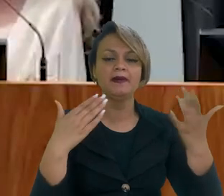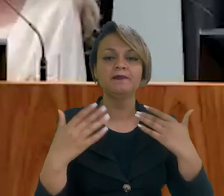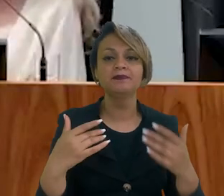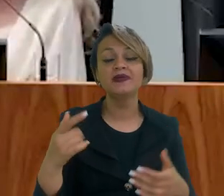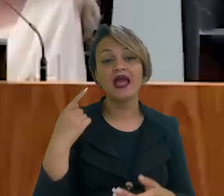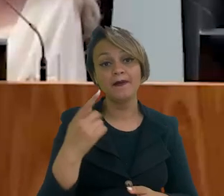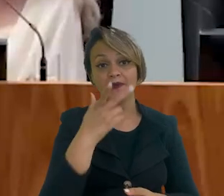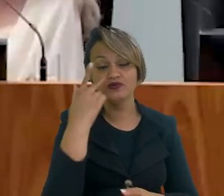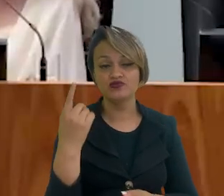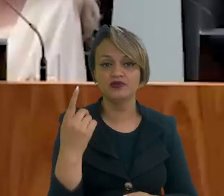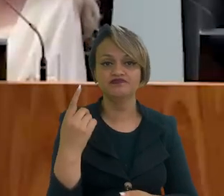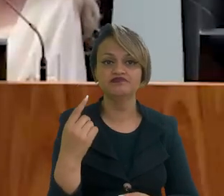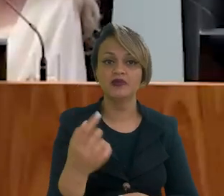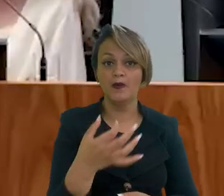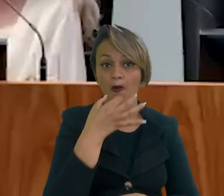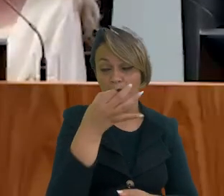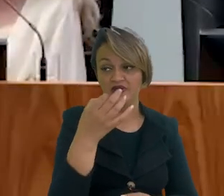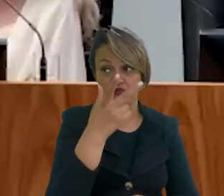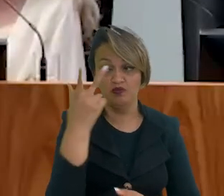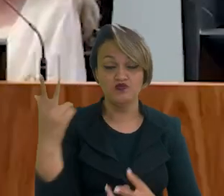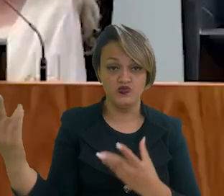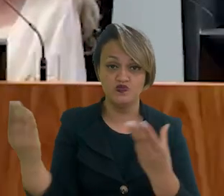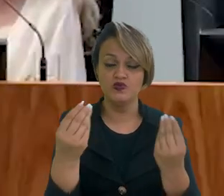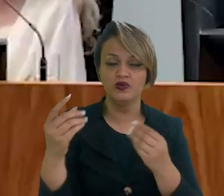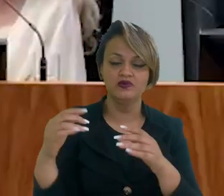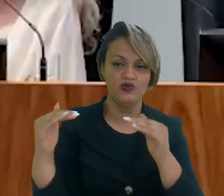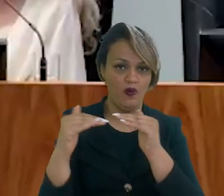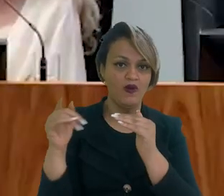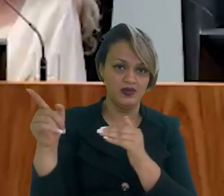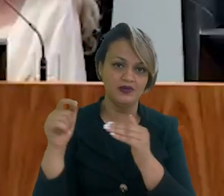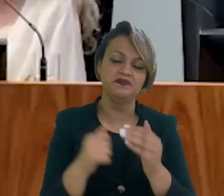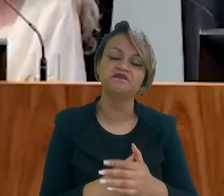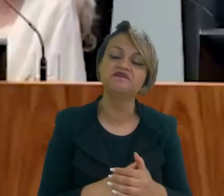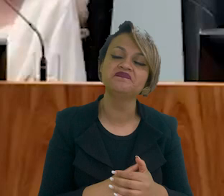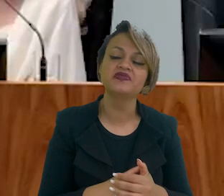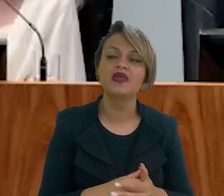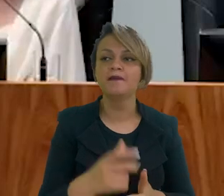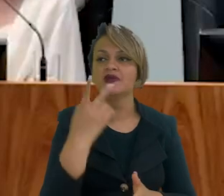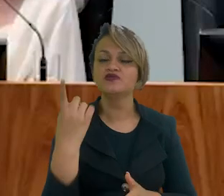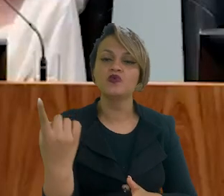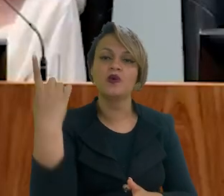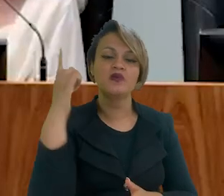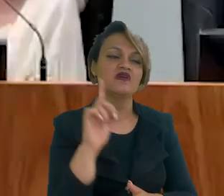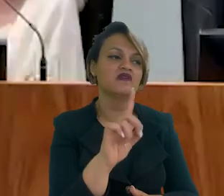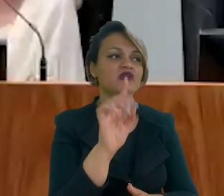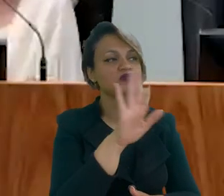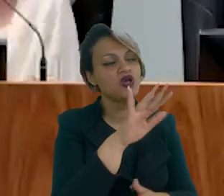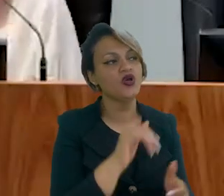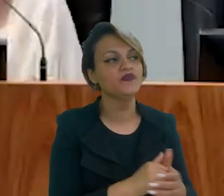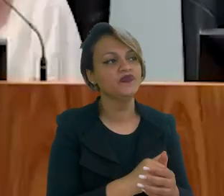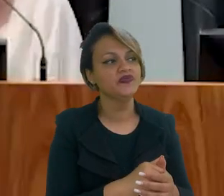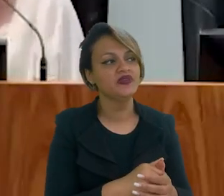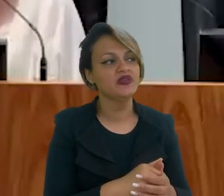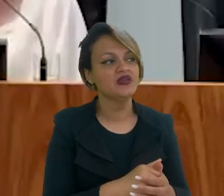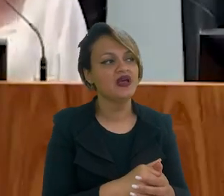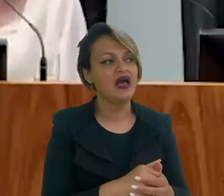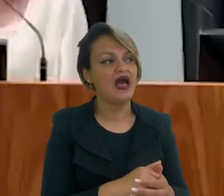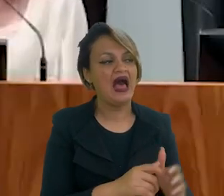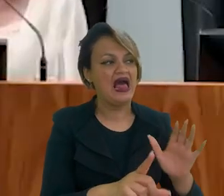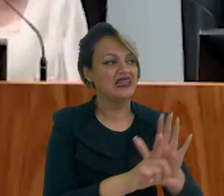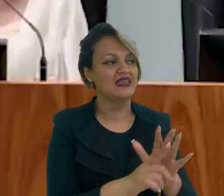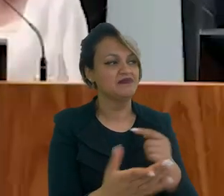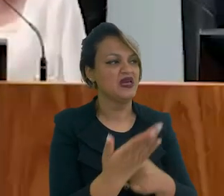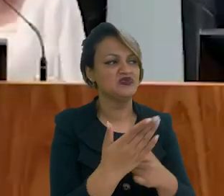e nós estamos lá conversando né e um dos empresários e essa é a opinião de muitos chama